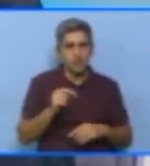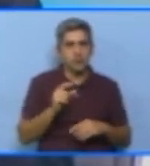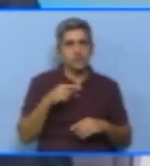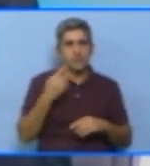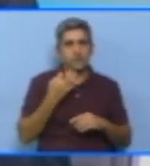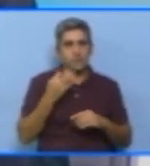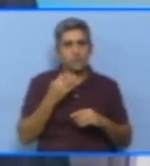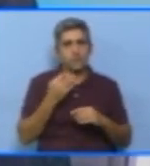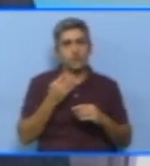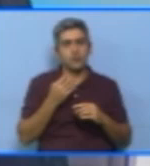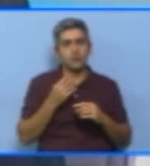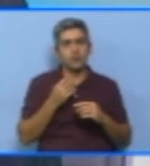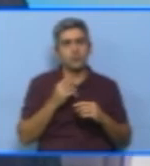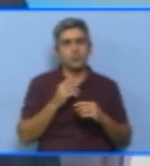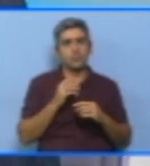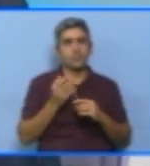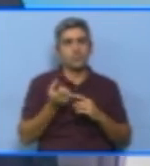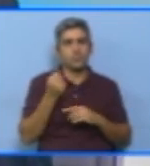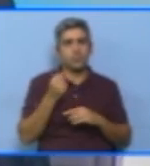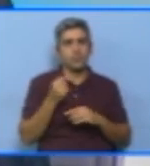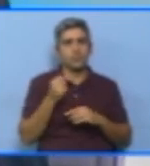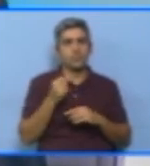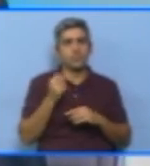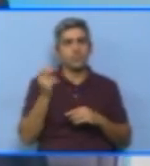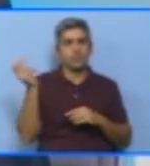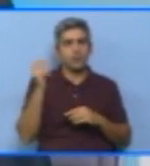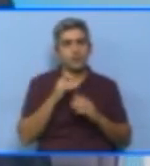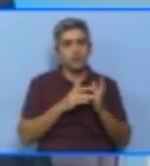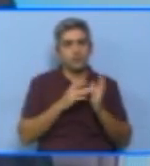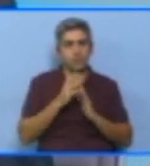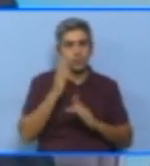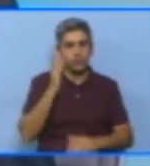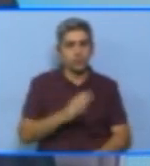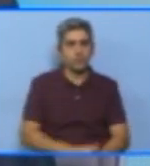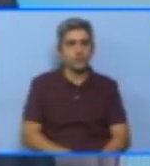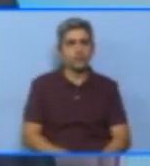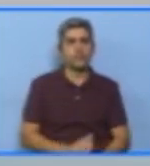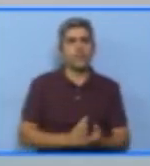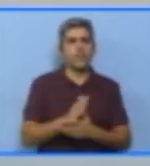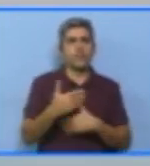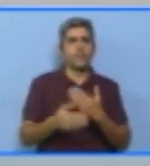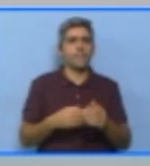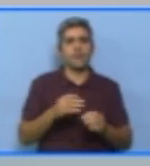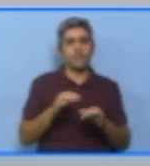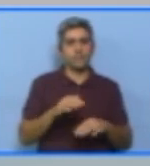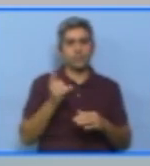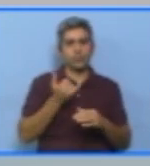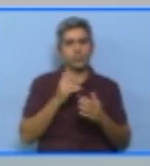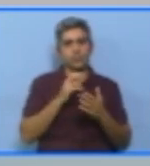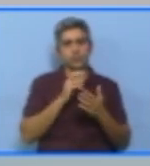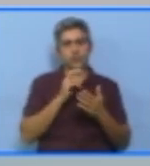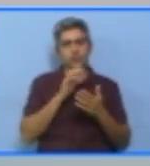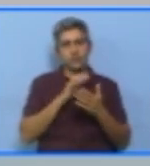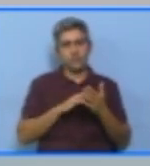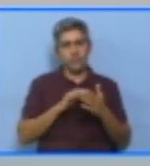foi culminante ou culminada pela vinda de Jesus. Avançamos então, para terminarmos com a segunda leitura, essa